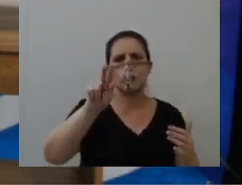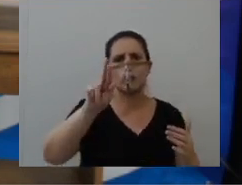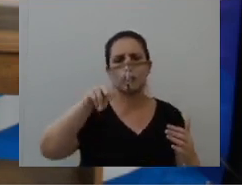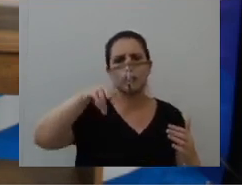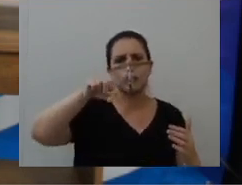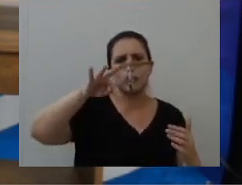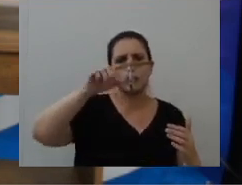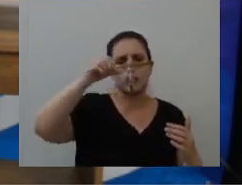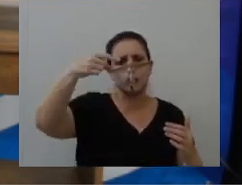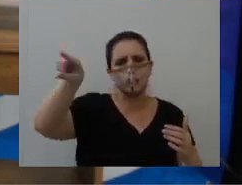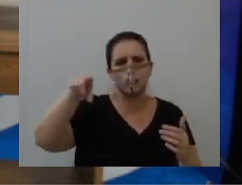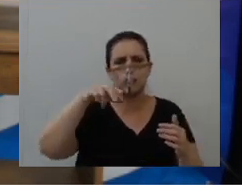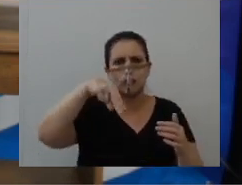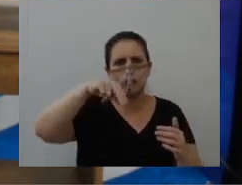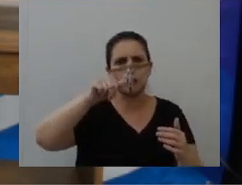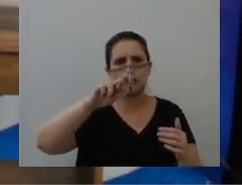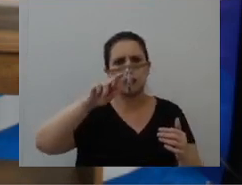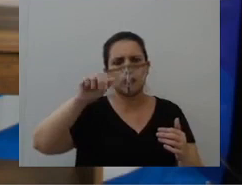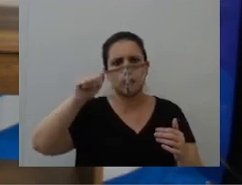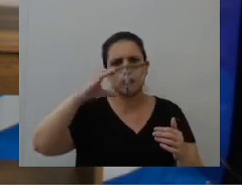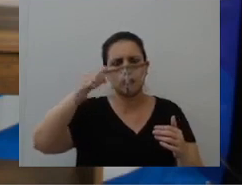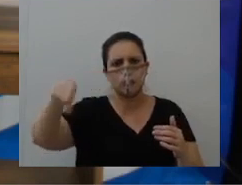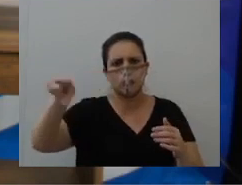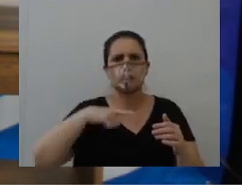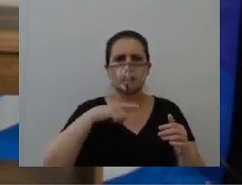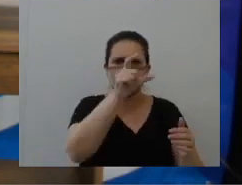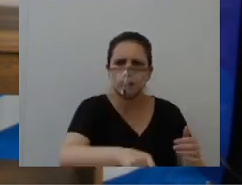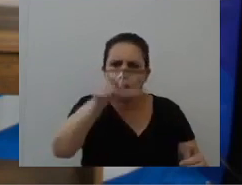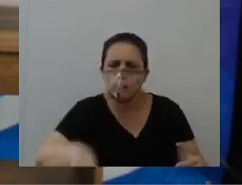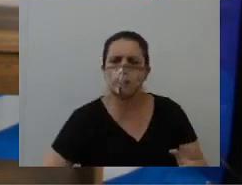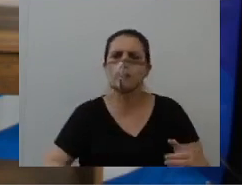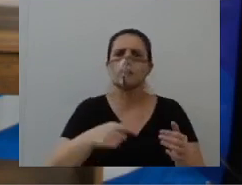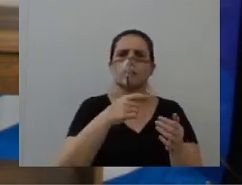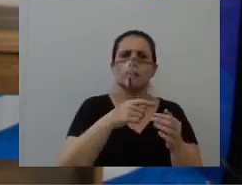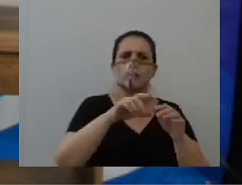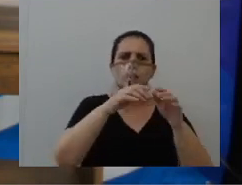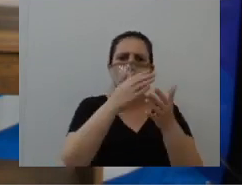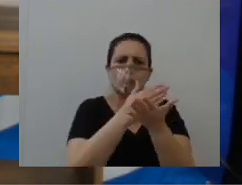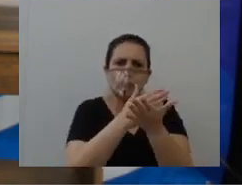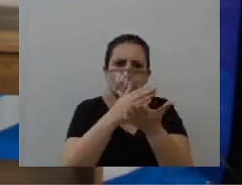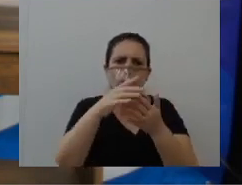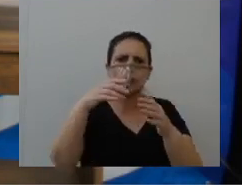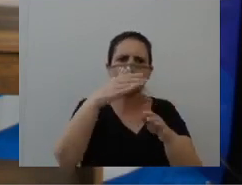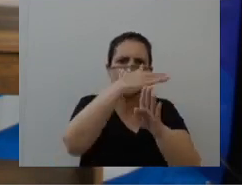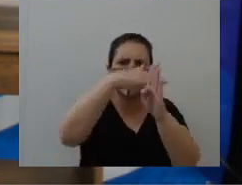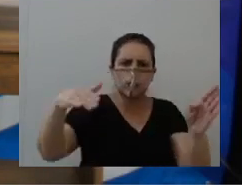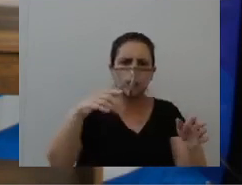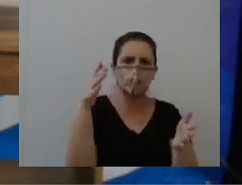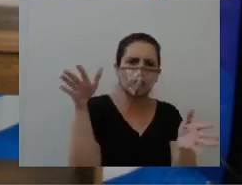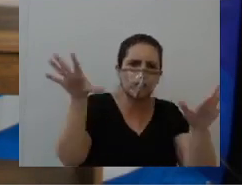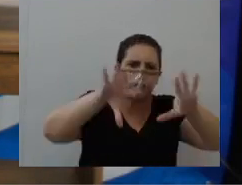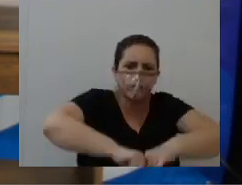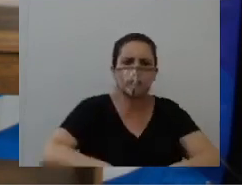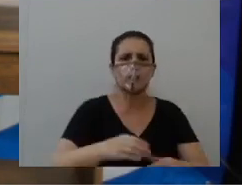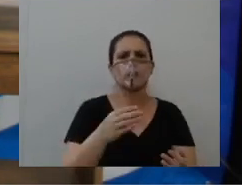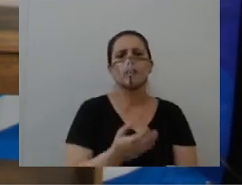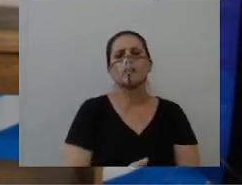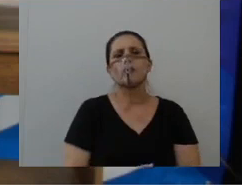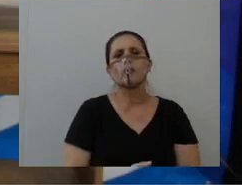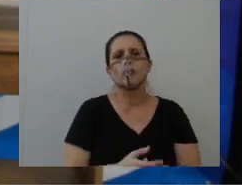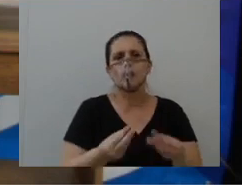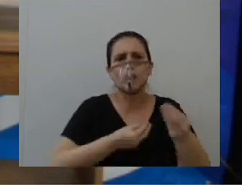Na narração, no tipo narrativo, tem lá personagem, cenário, começo, meio, fim, tempo, narrador, a linguagem que